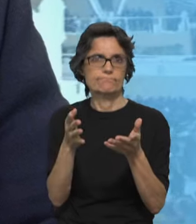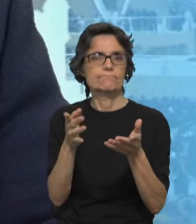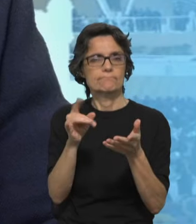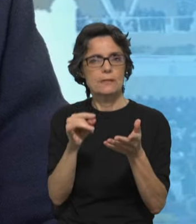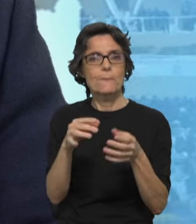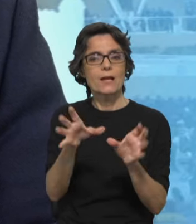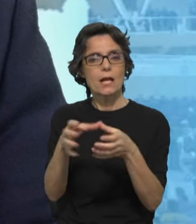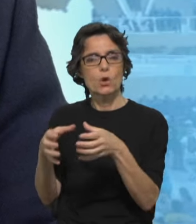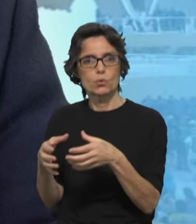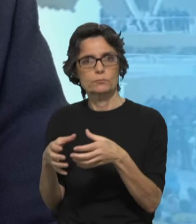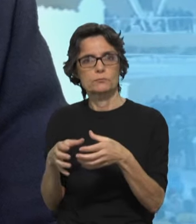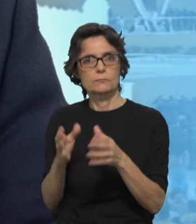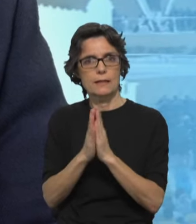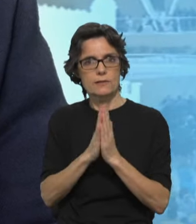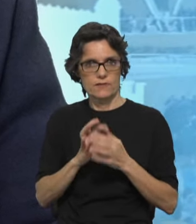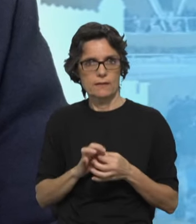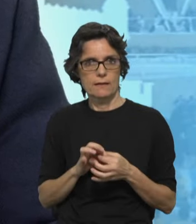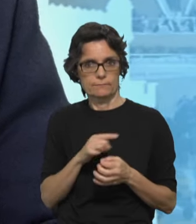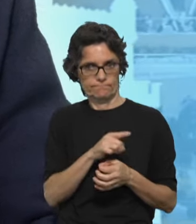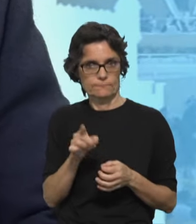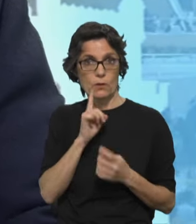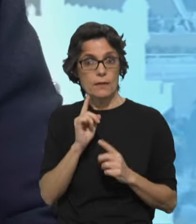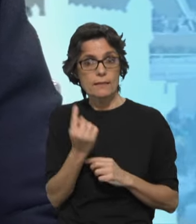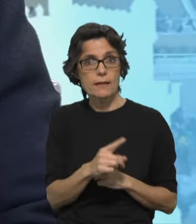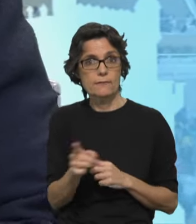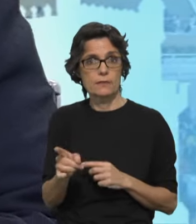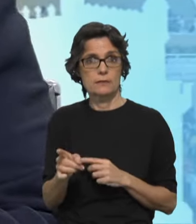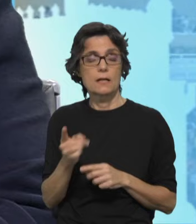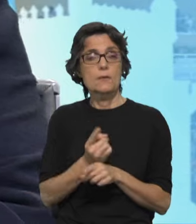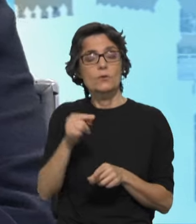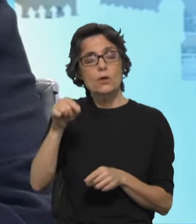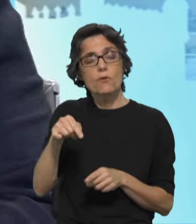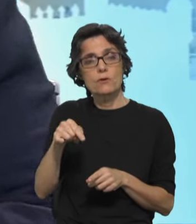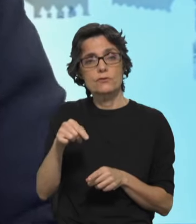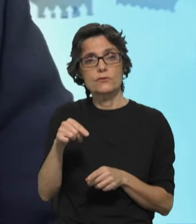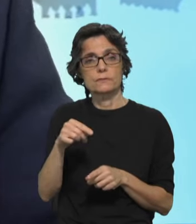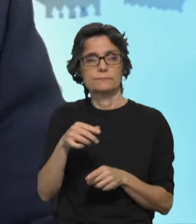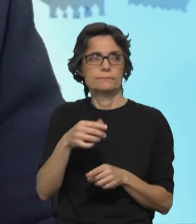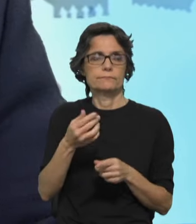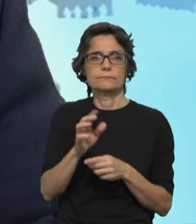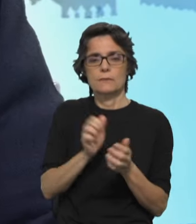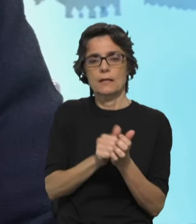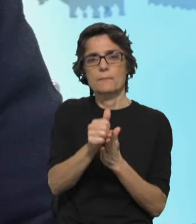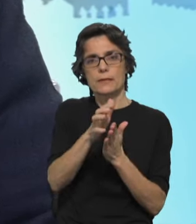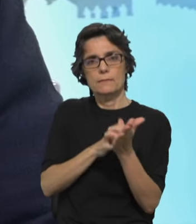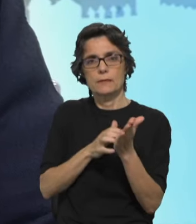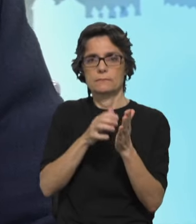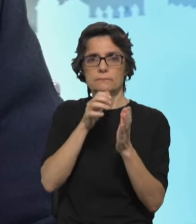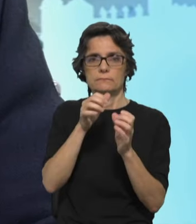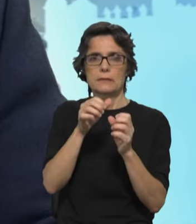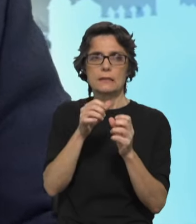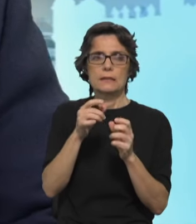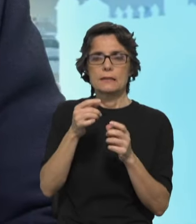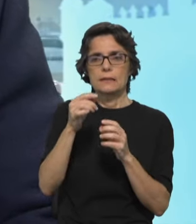pastoral, porque, neste sentido, é preciso que a liturgia dialogue com a educação cristã, por